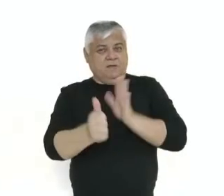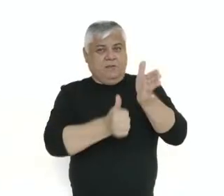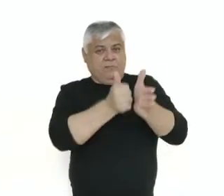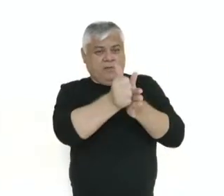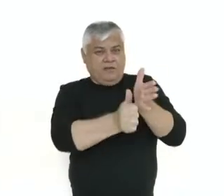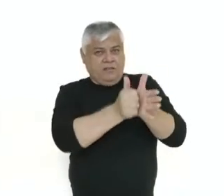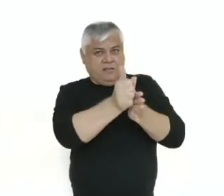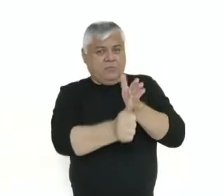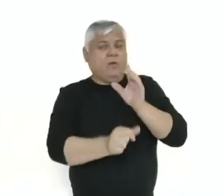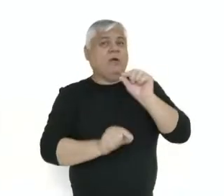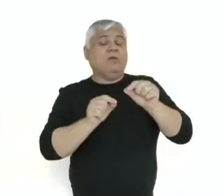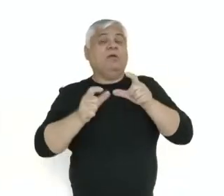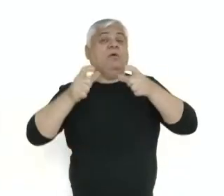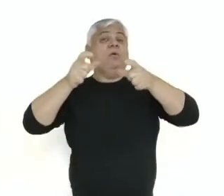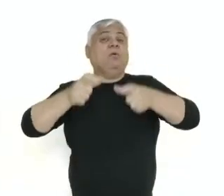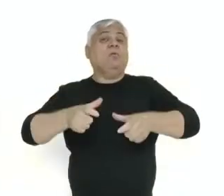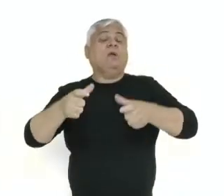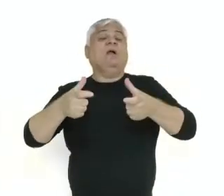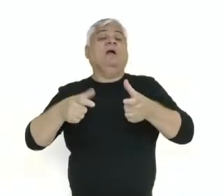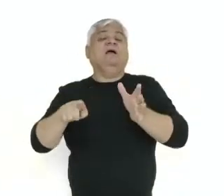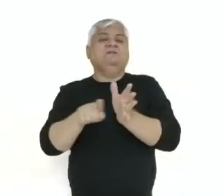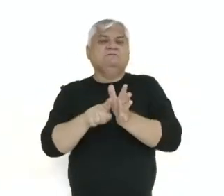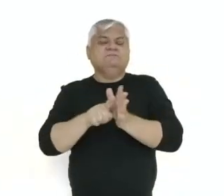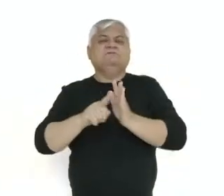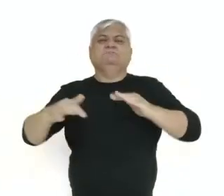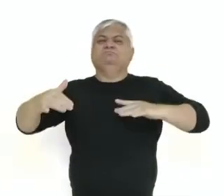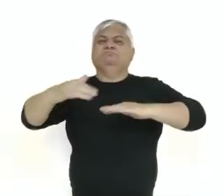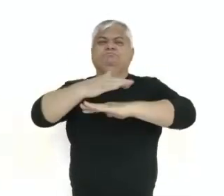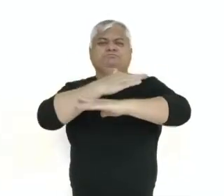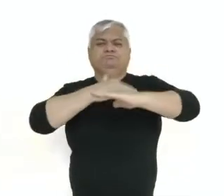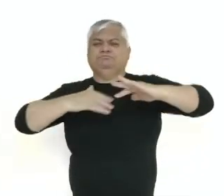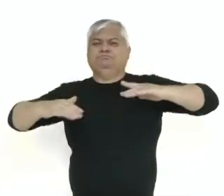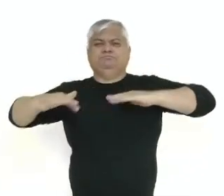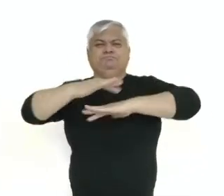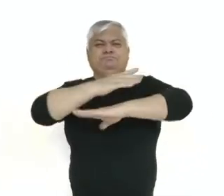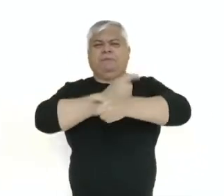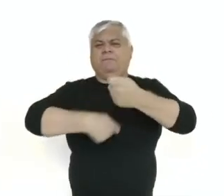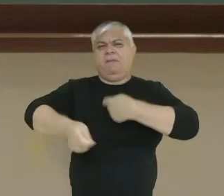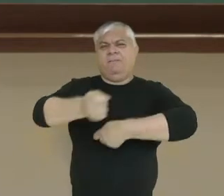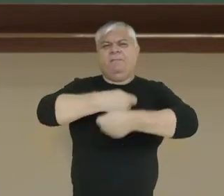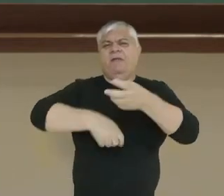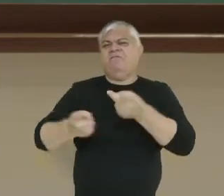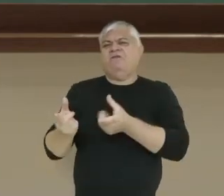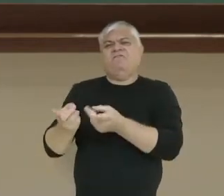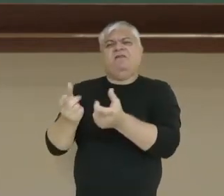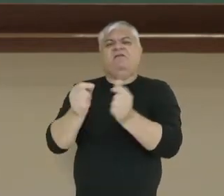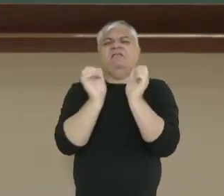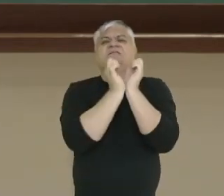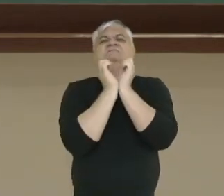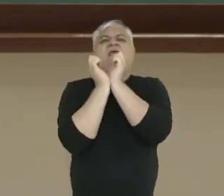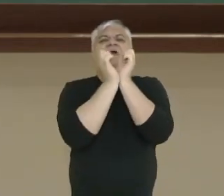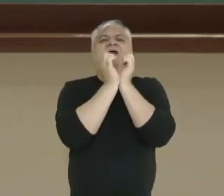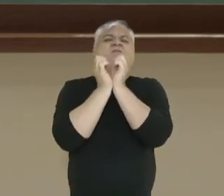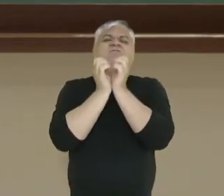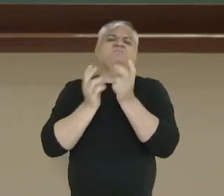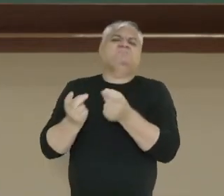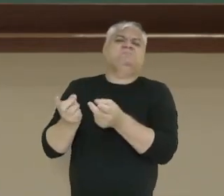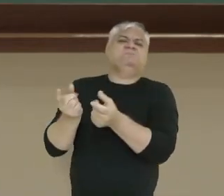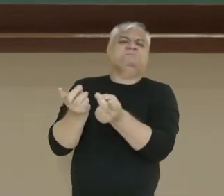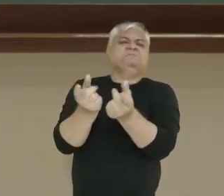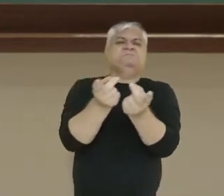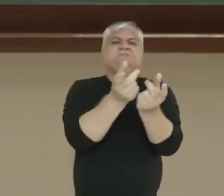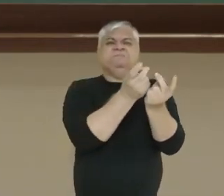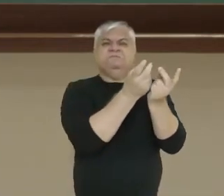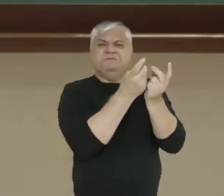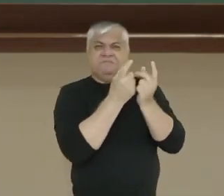então um local onde tinha uma grande circulação de escravos, e inclusive durante todo o processo de colonização do